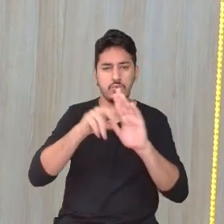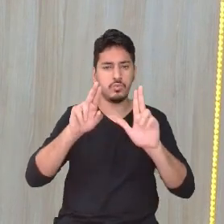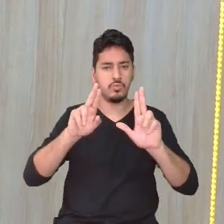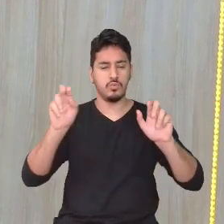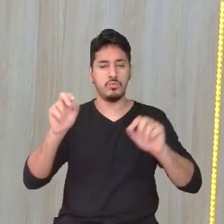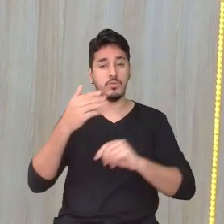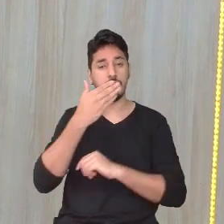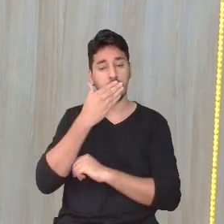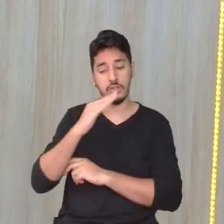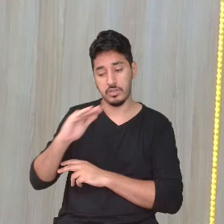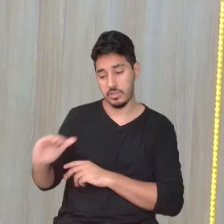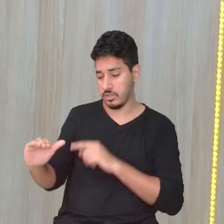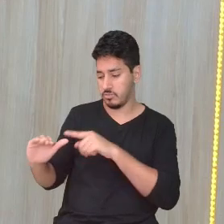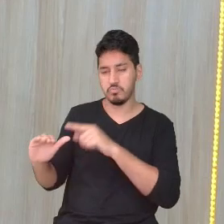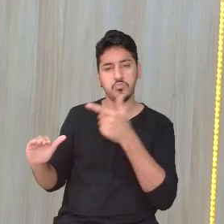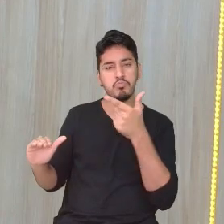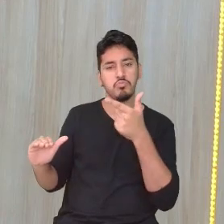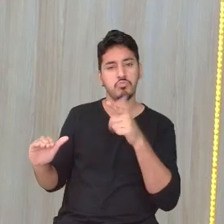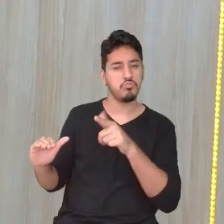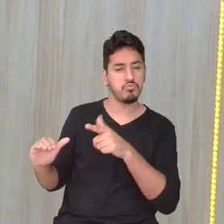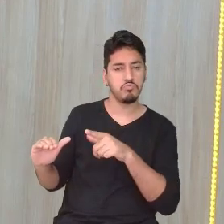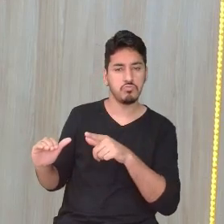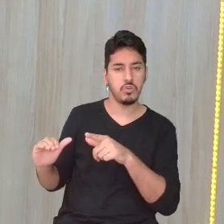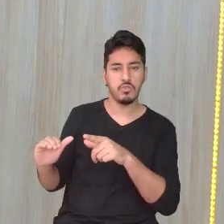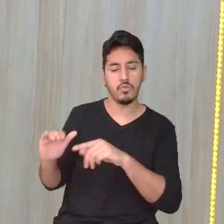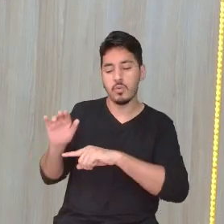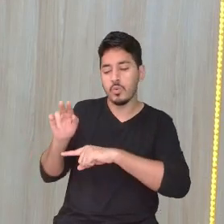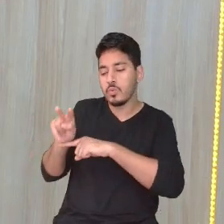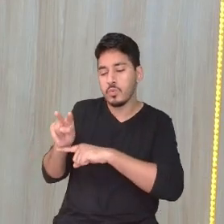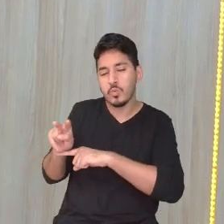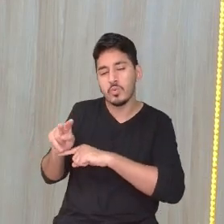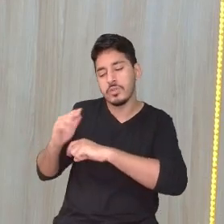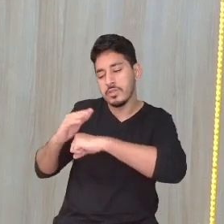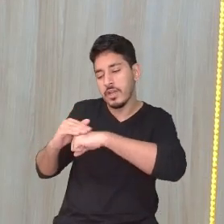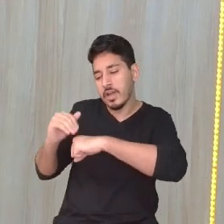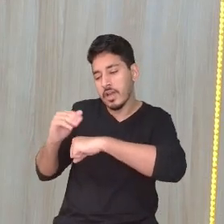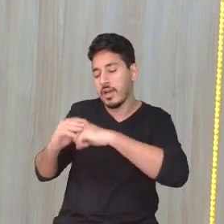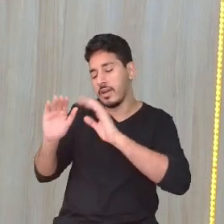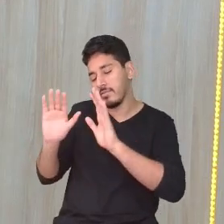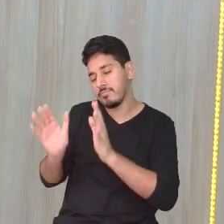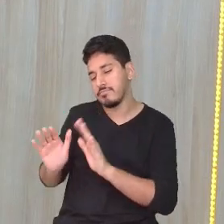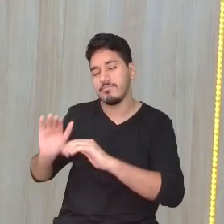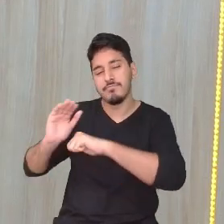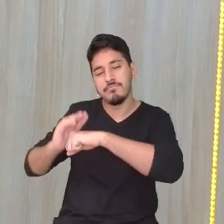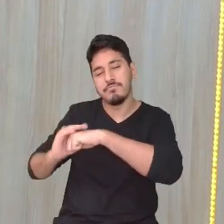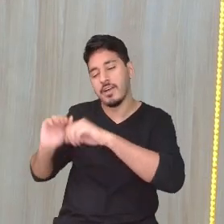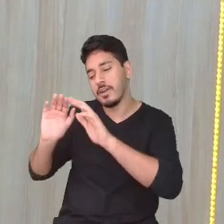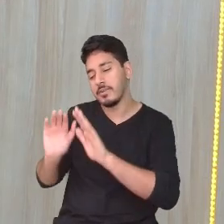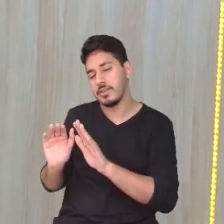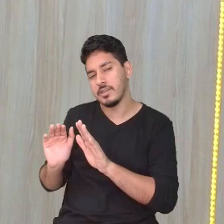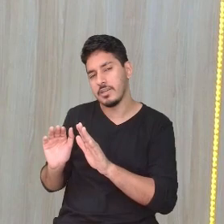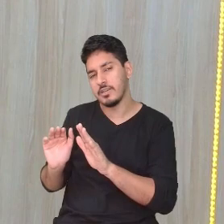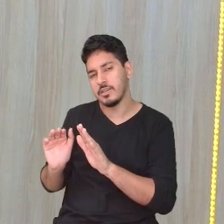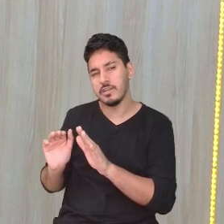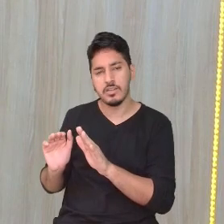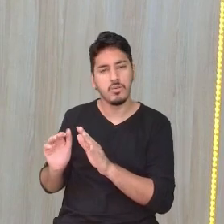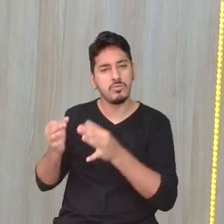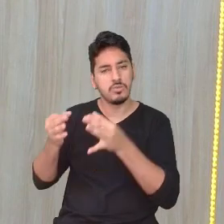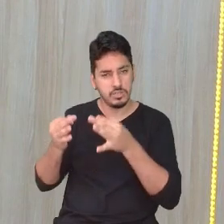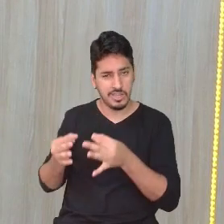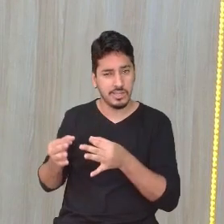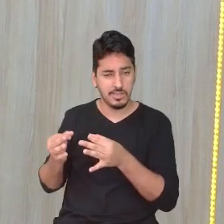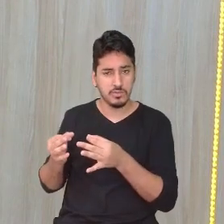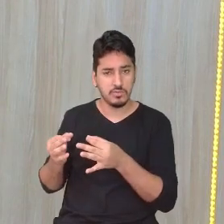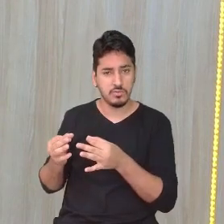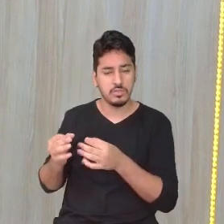que crianças que não tiveram, bebês que não foram cuidados com esse afeto, com esse cuidado, como deveria ter